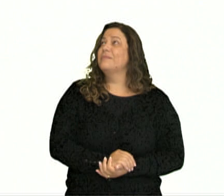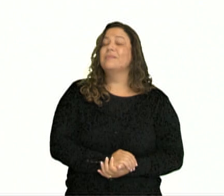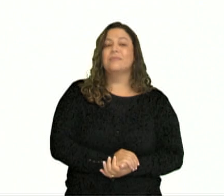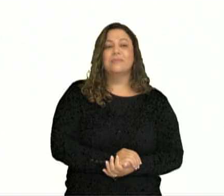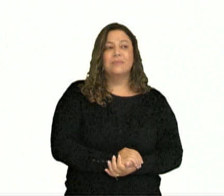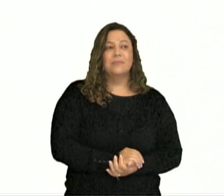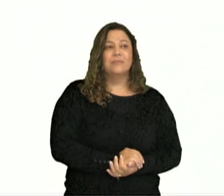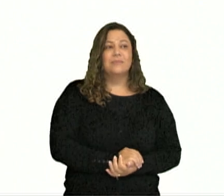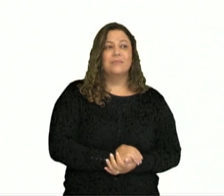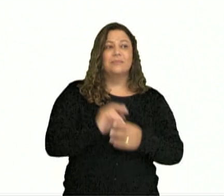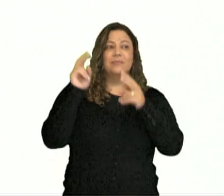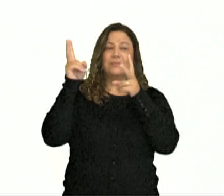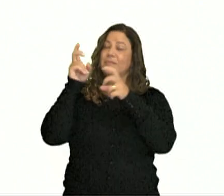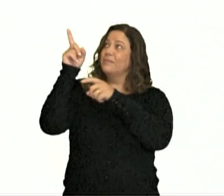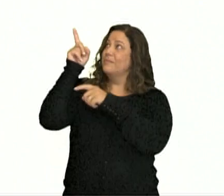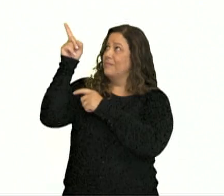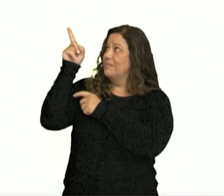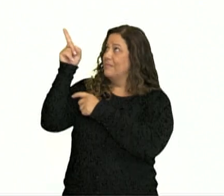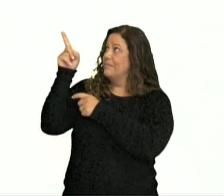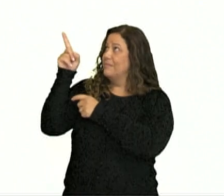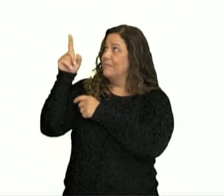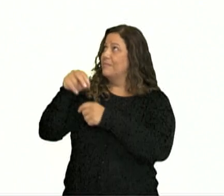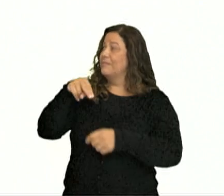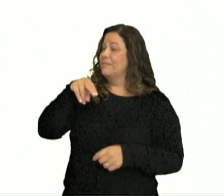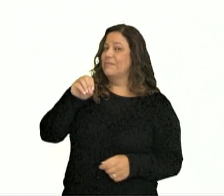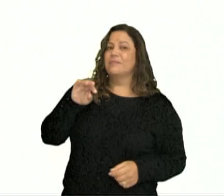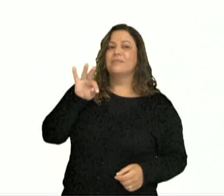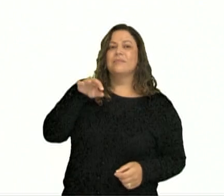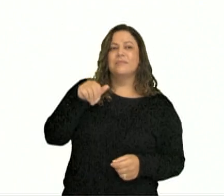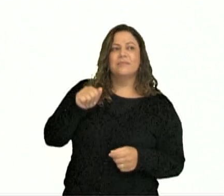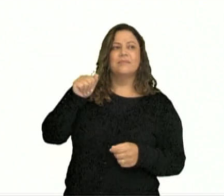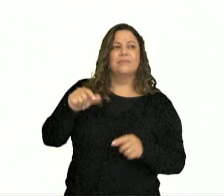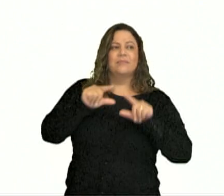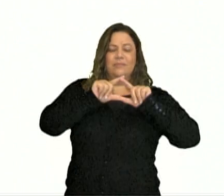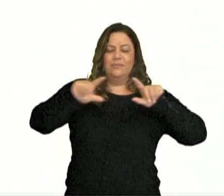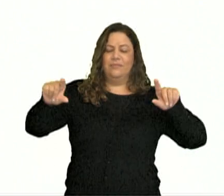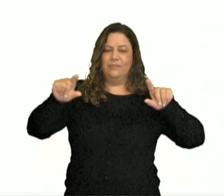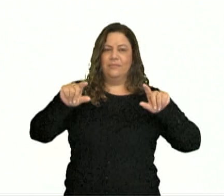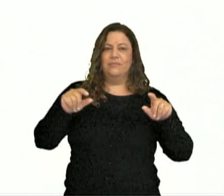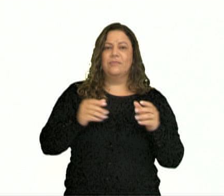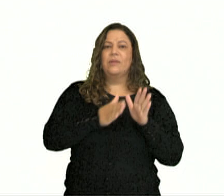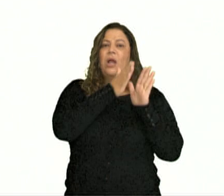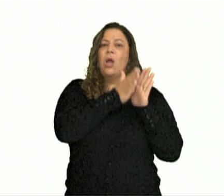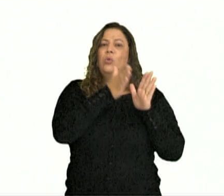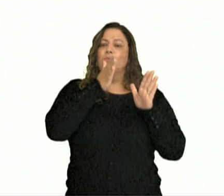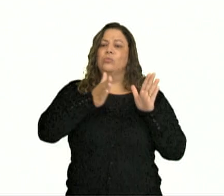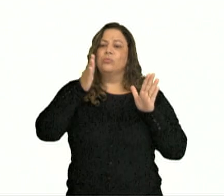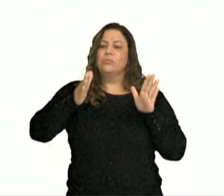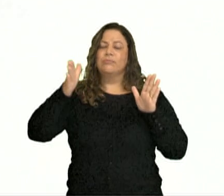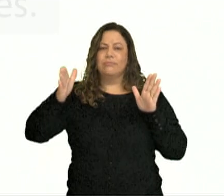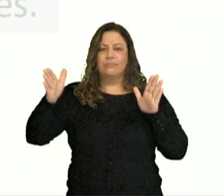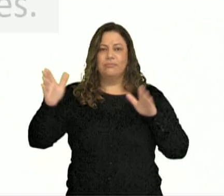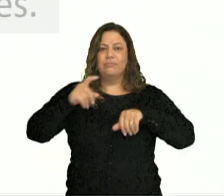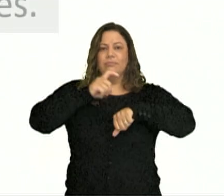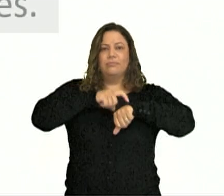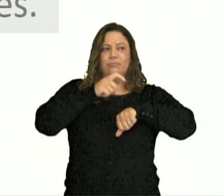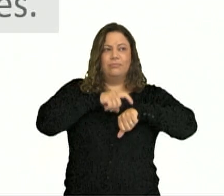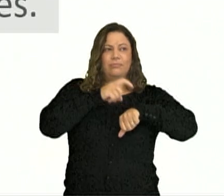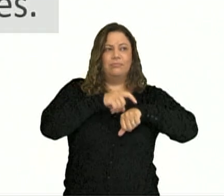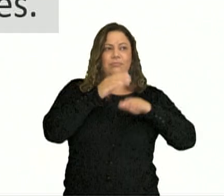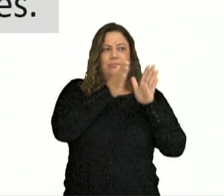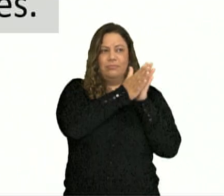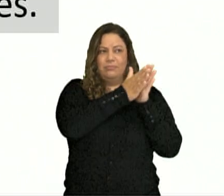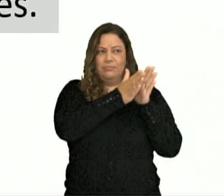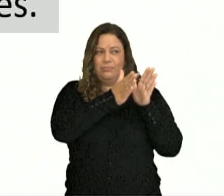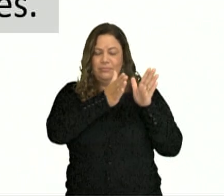Então, aqui o ataque da nota, né? O prolongamento dessa nota, o tempo que ela vai ser tocada.